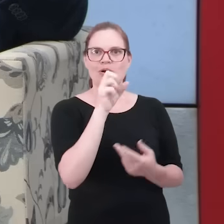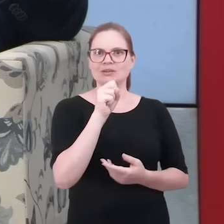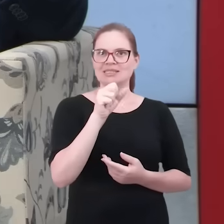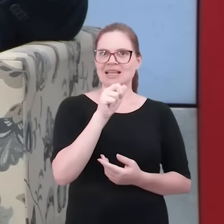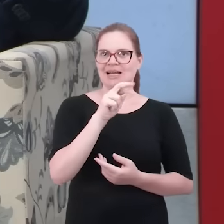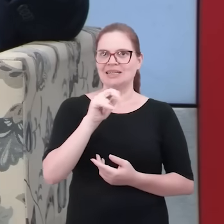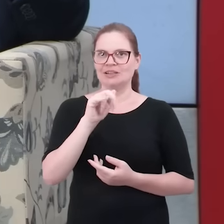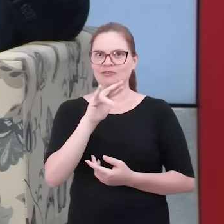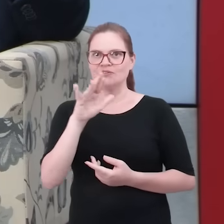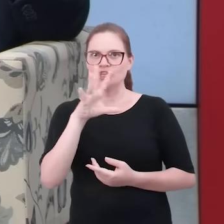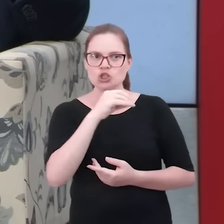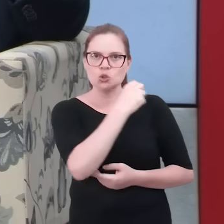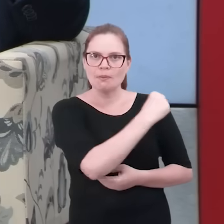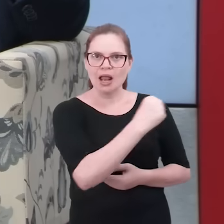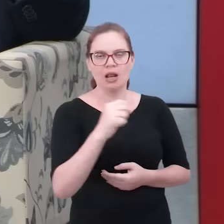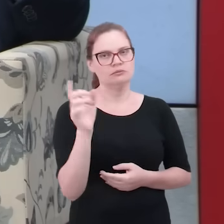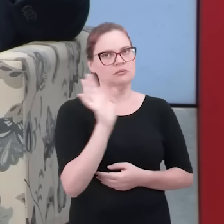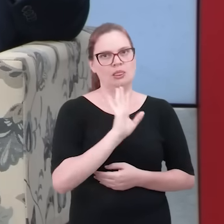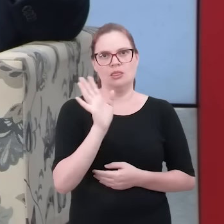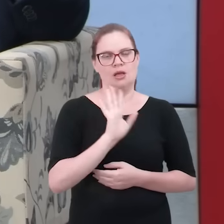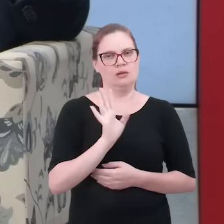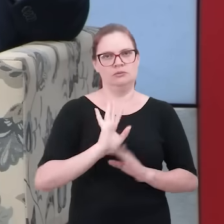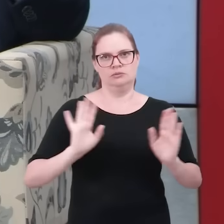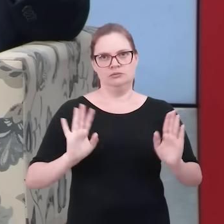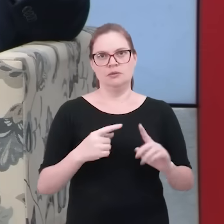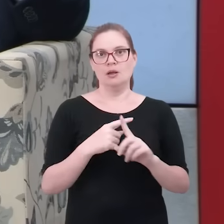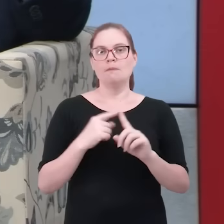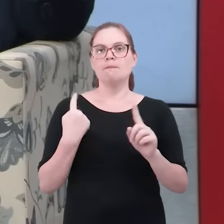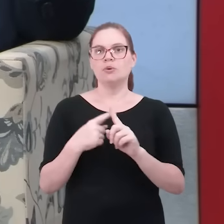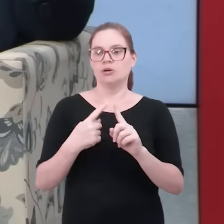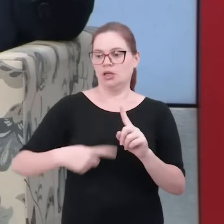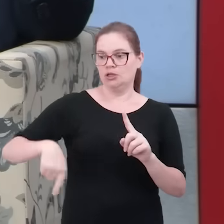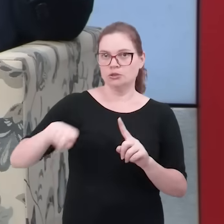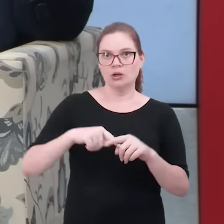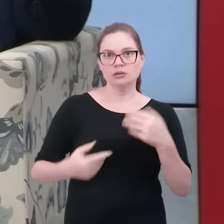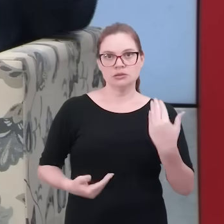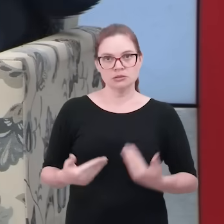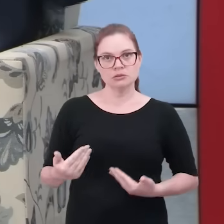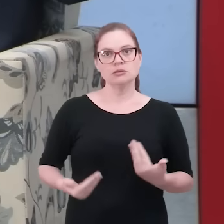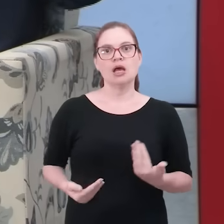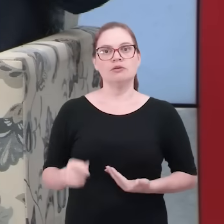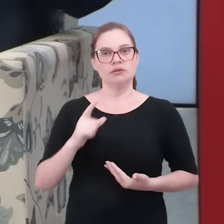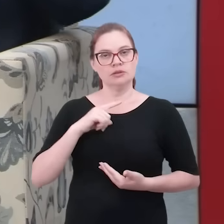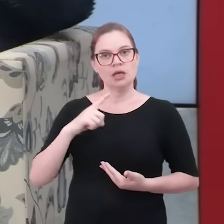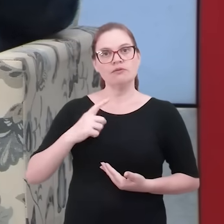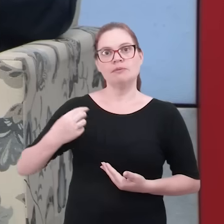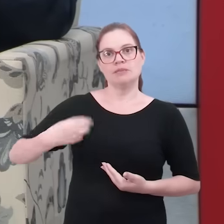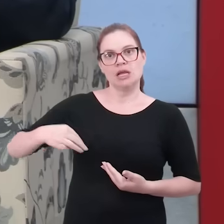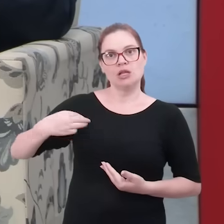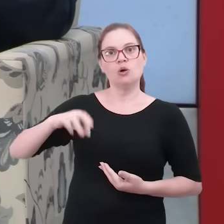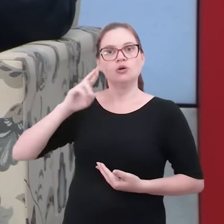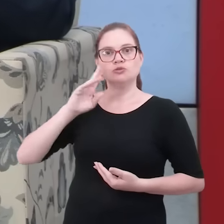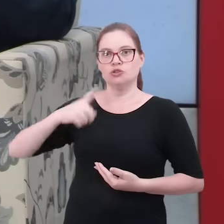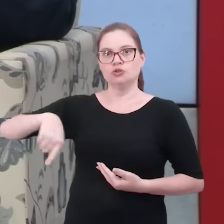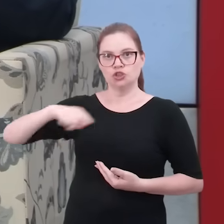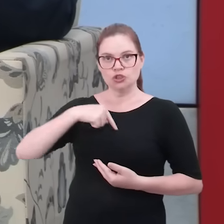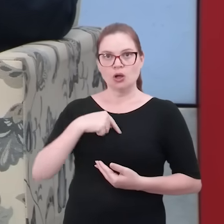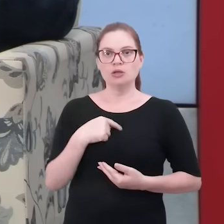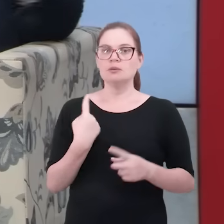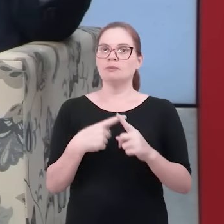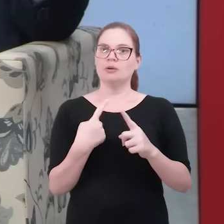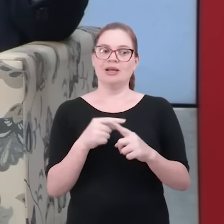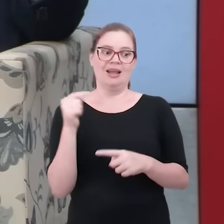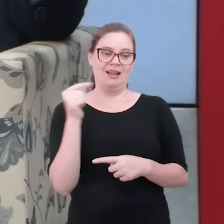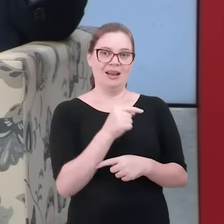Israel, porque o Senhor teve misericórdia de nós, os gentios, o Senhor usou Israel para salvar